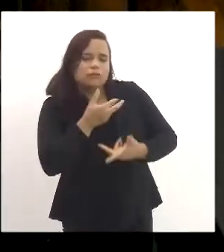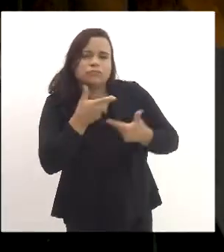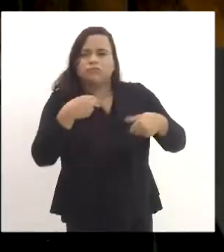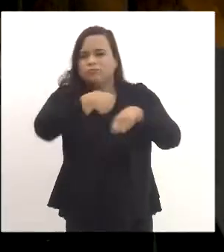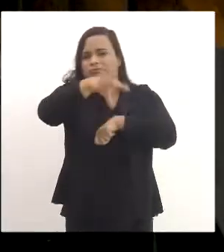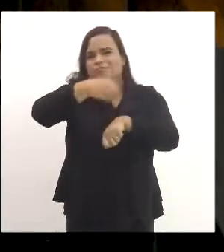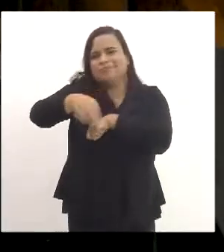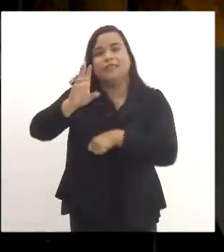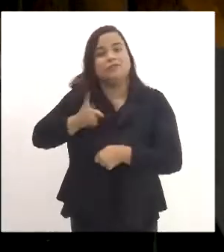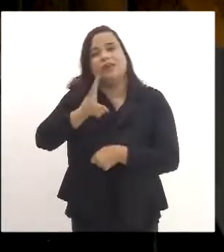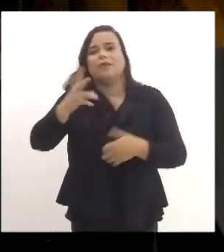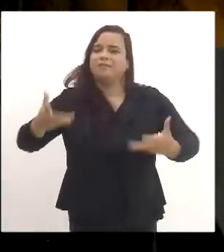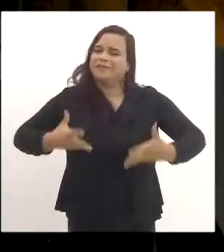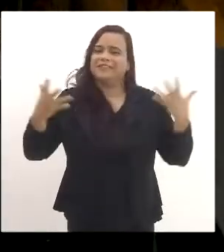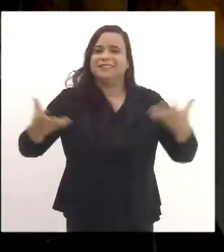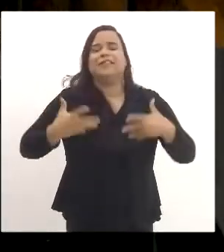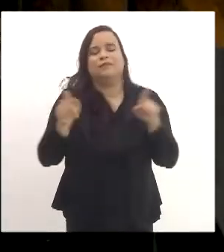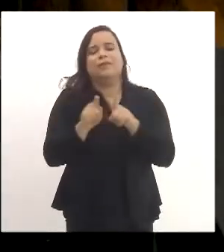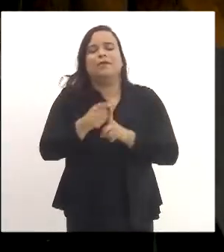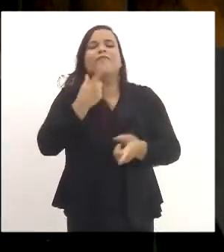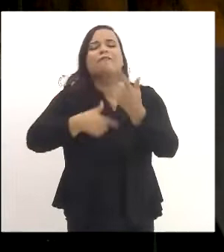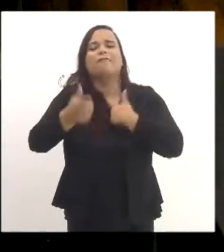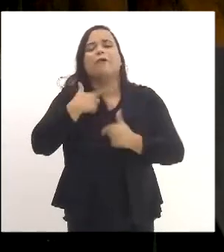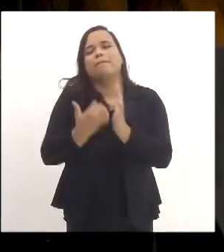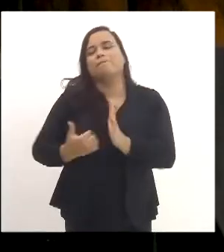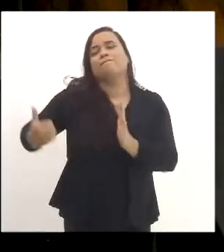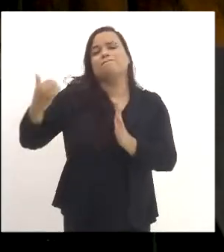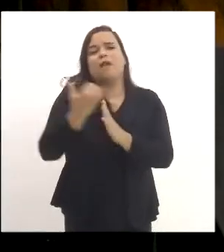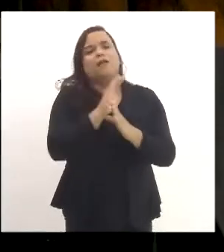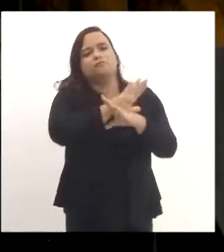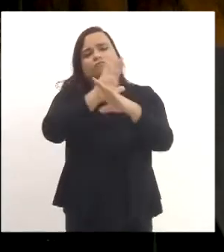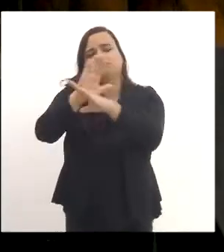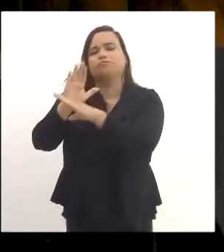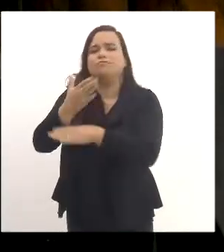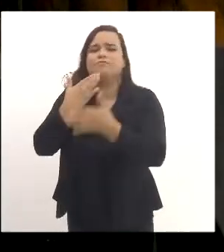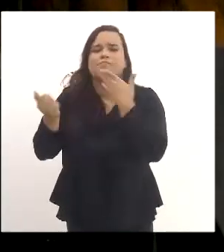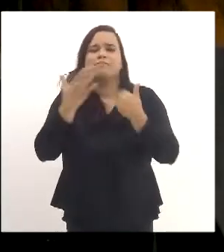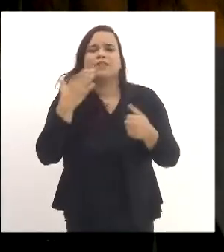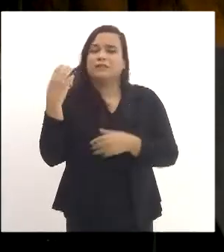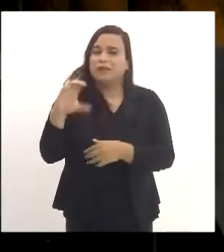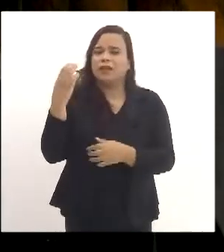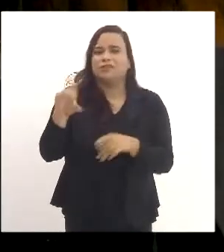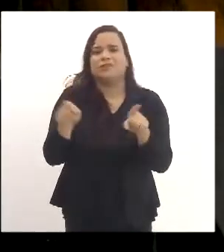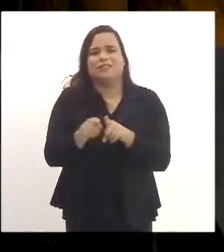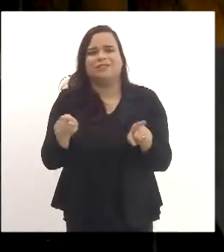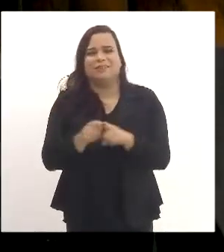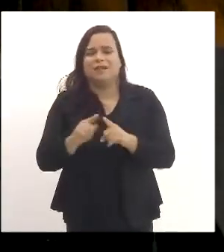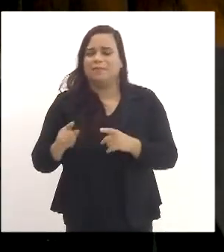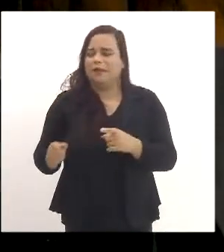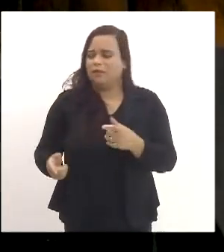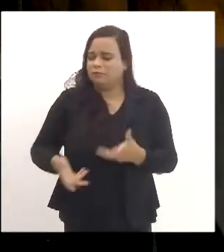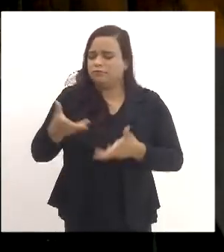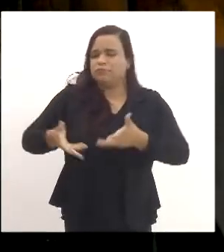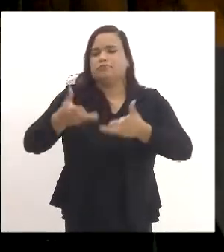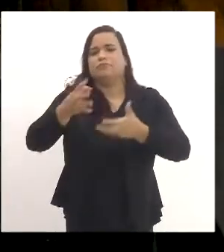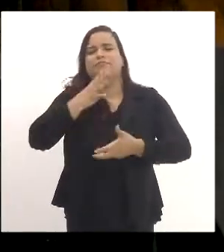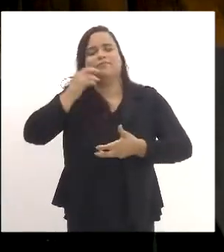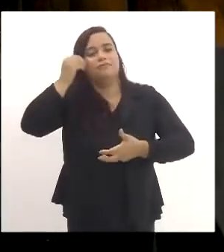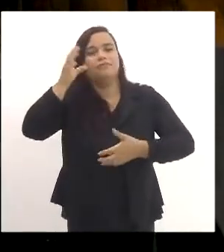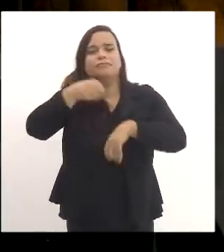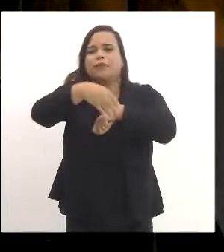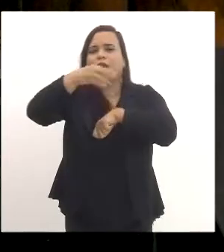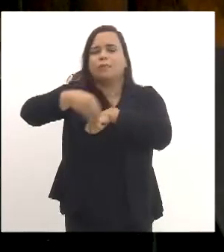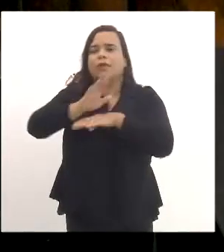a alegria e a vontade de fazer mais e melhor, com mais ciência e melhor conhecimento, valorizando